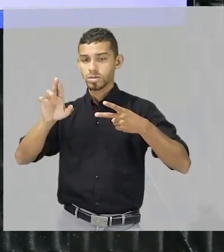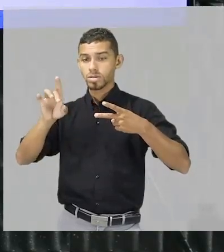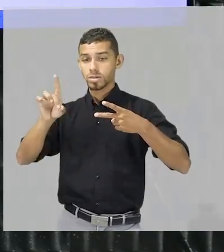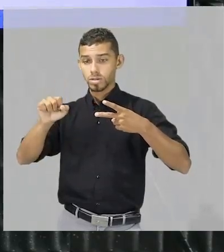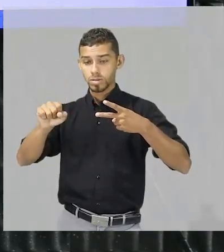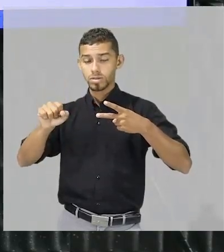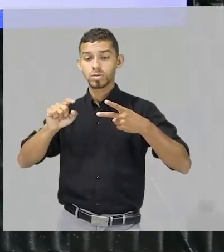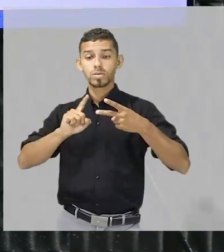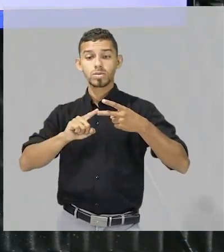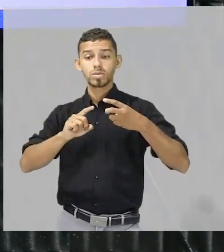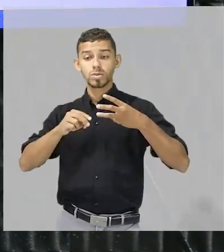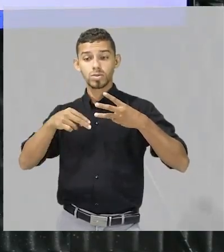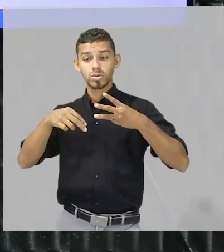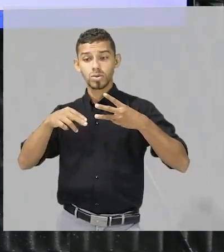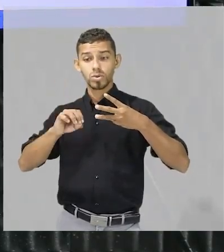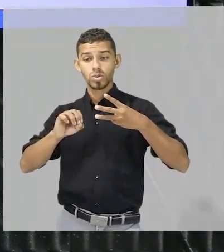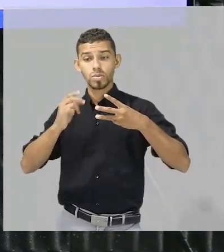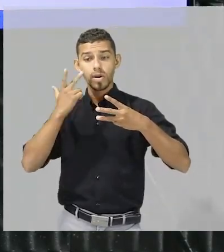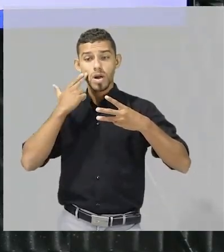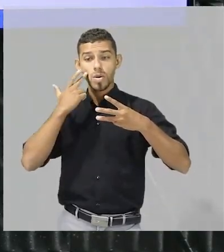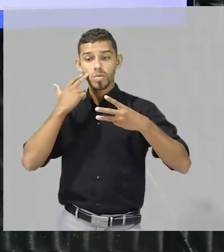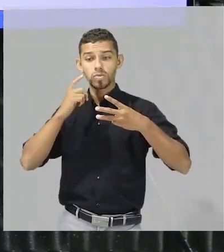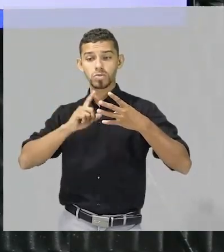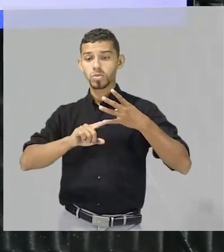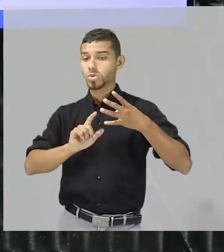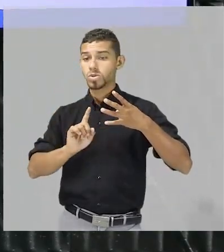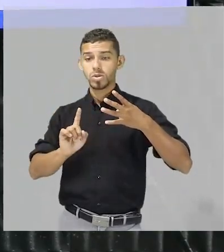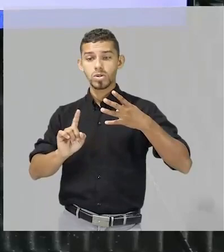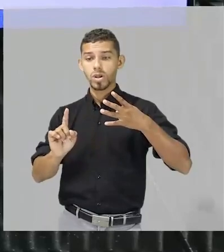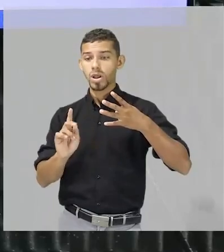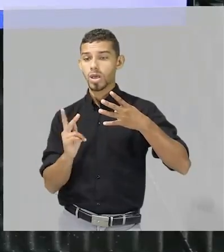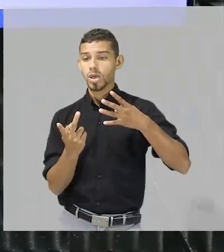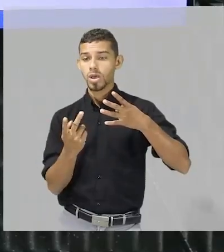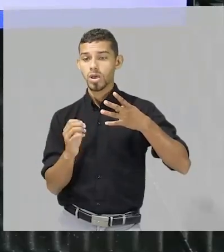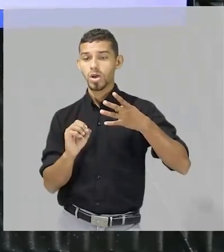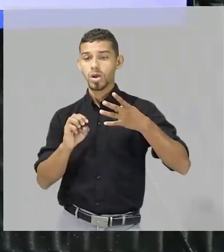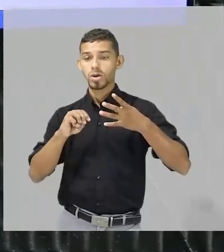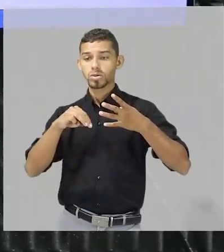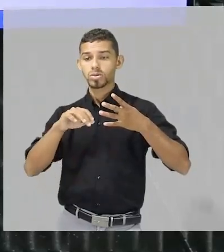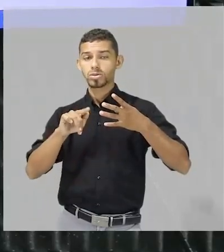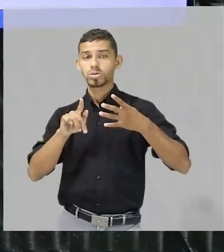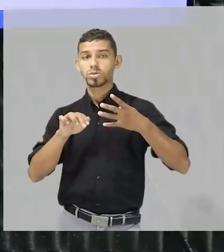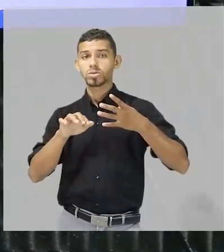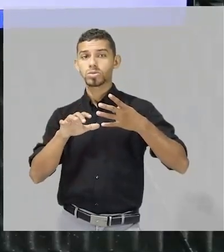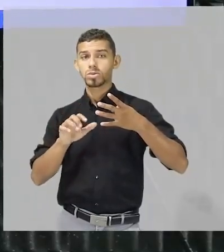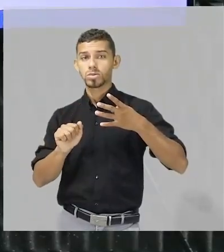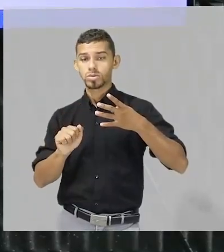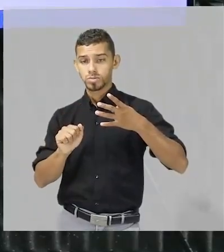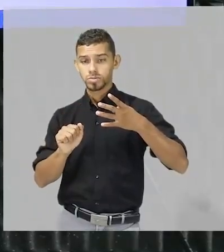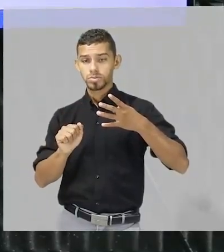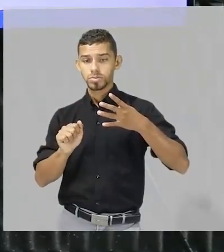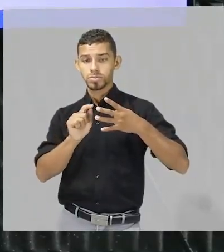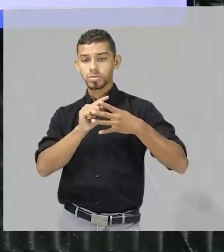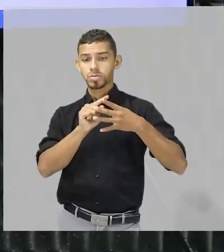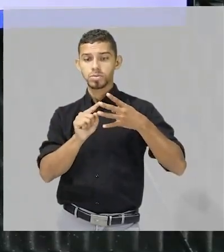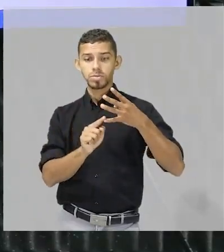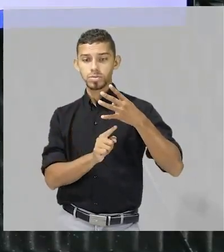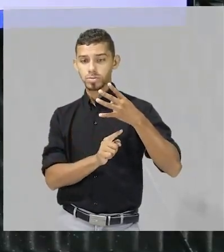simples, normal, ok? Não apresentando ramificações e homogêneo. Então,